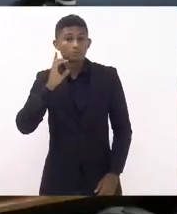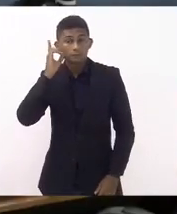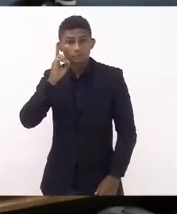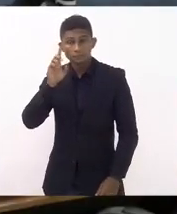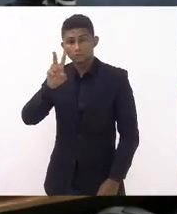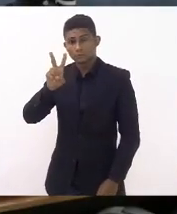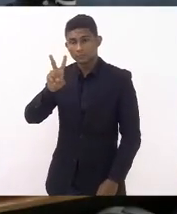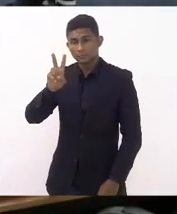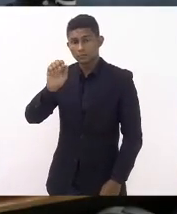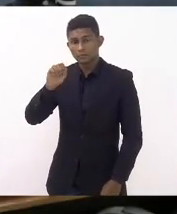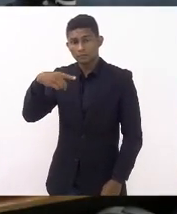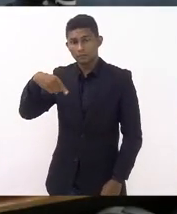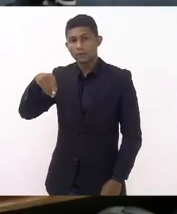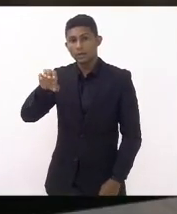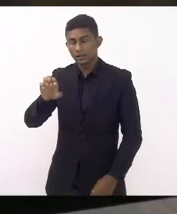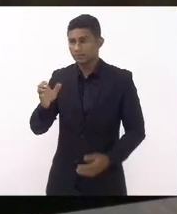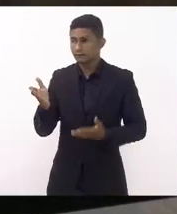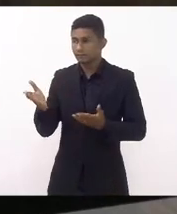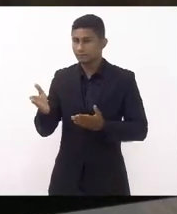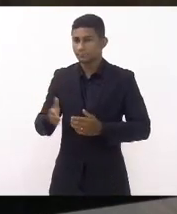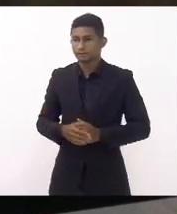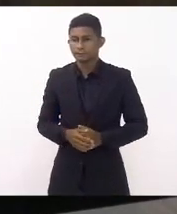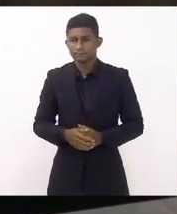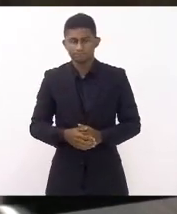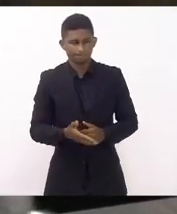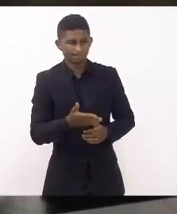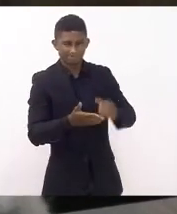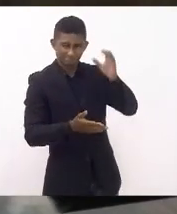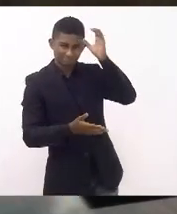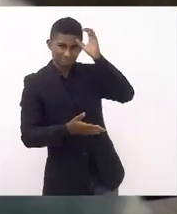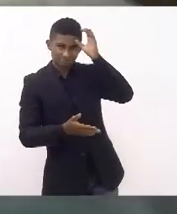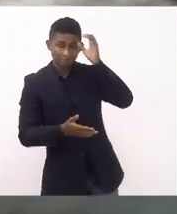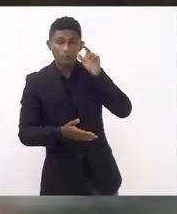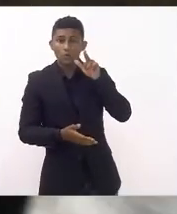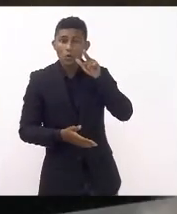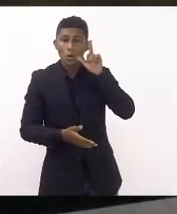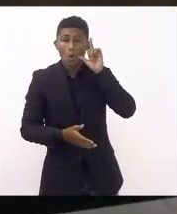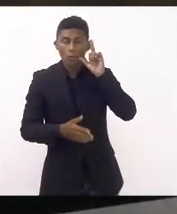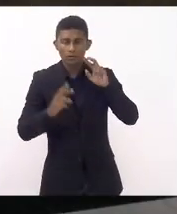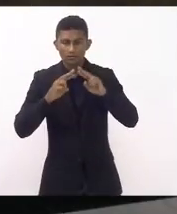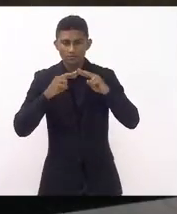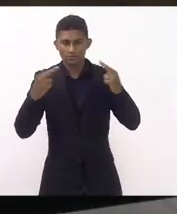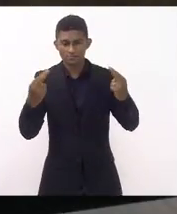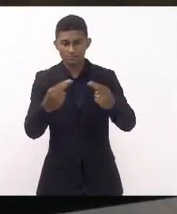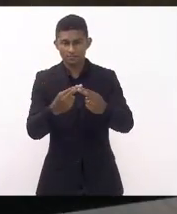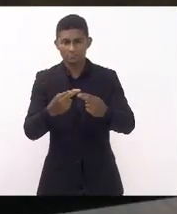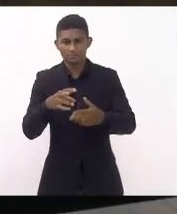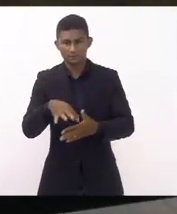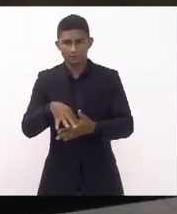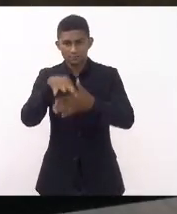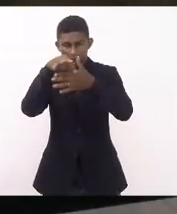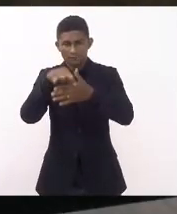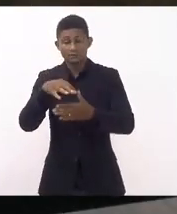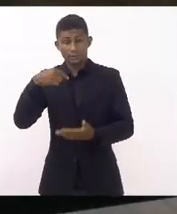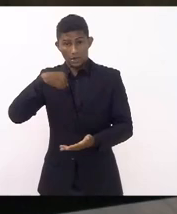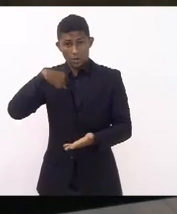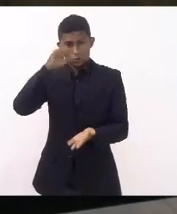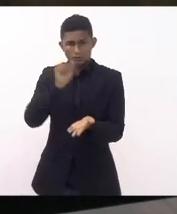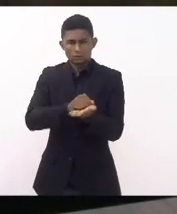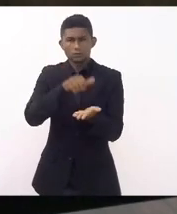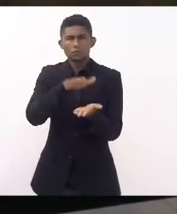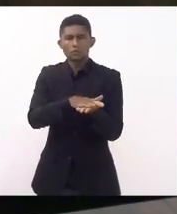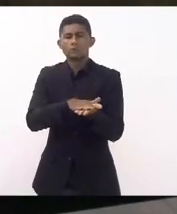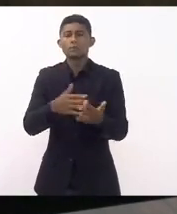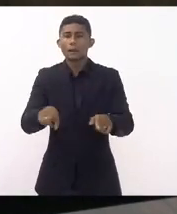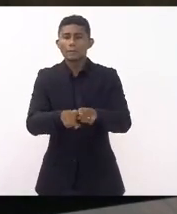Carneiro. Deputada Tia Ju, ontem, no Colégio de Líderes, eu fiz uma denúncia e